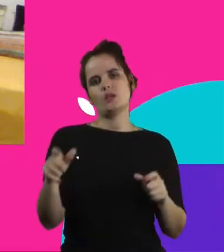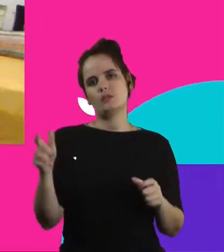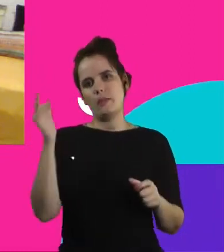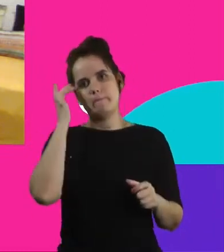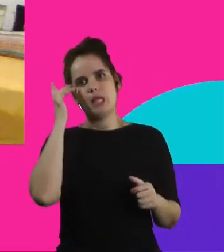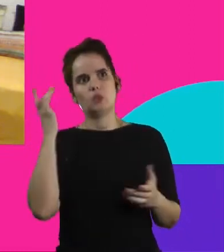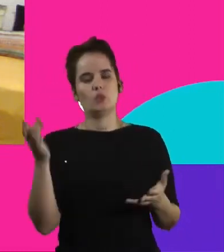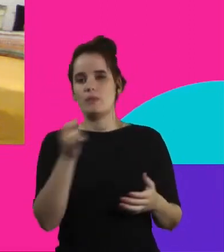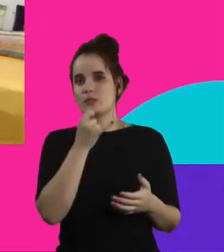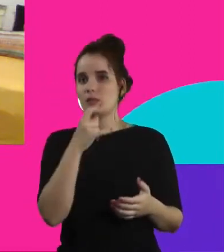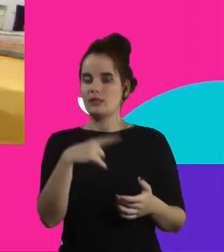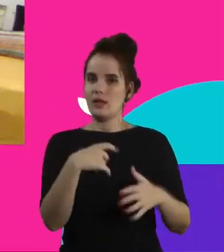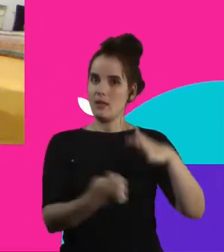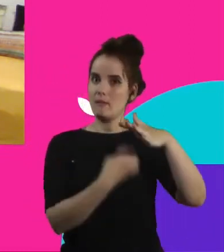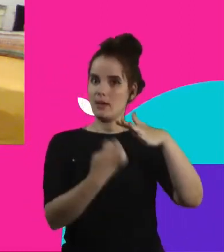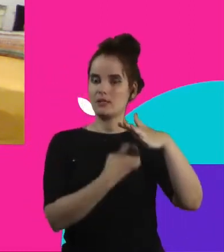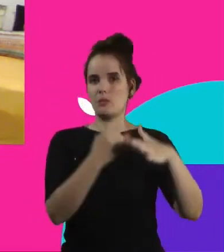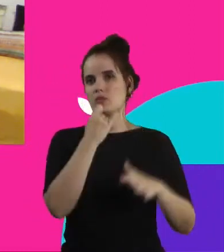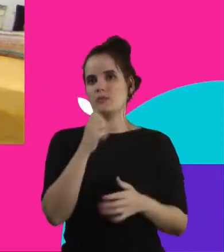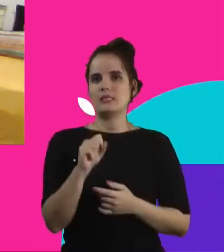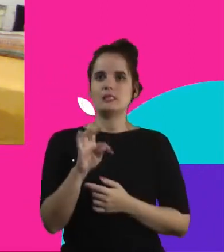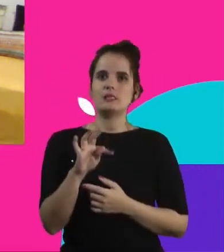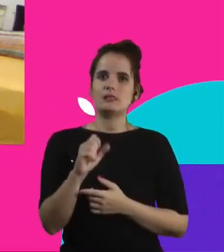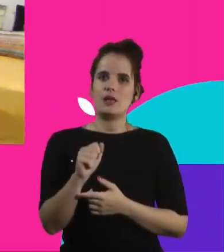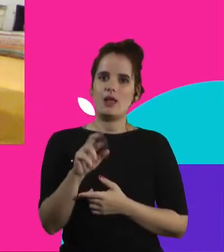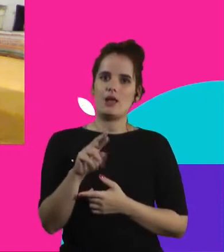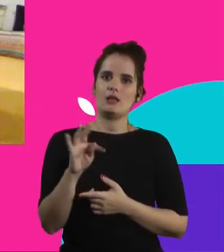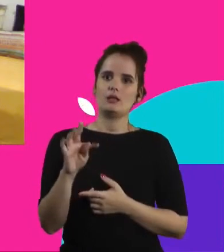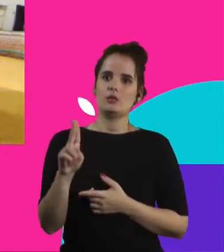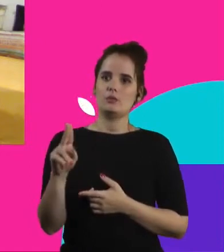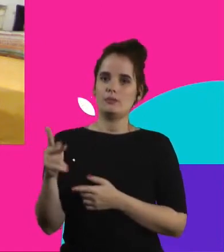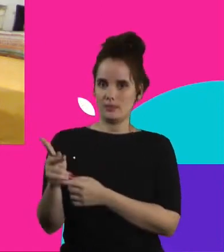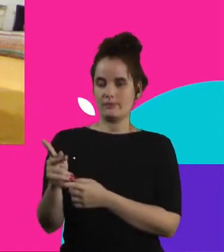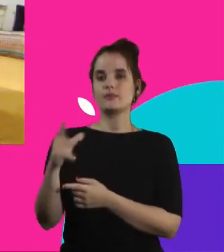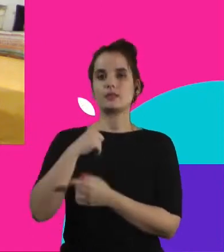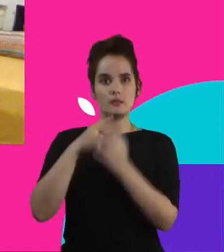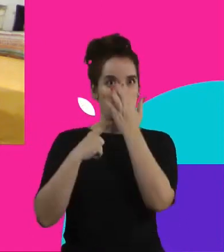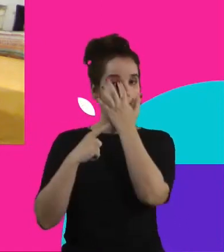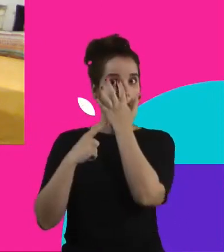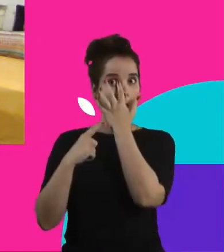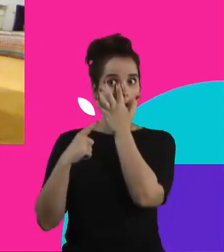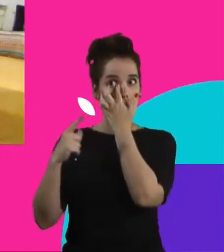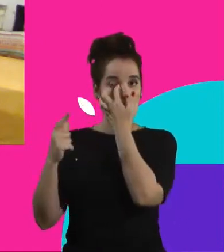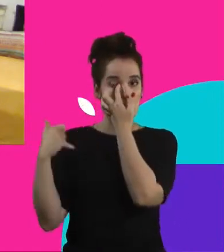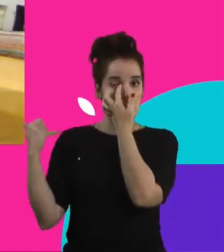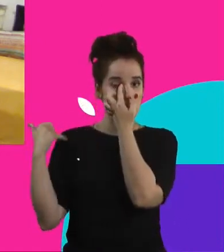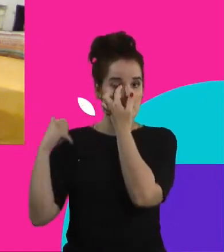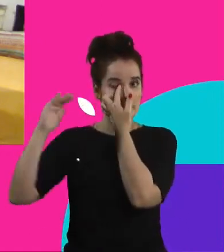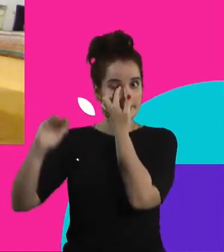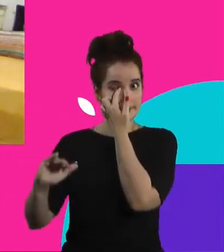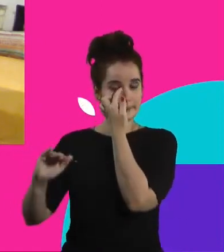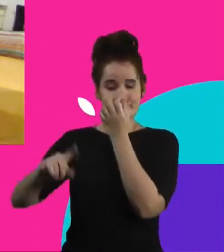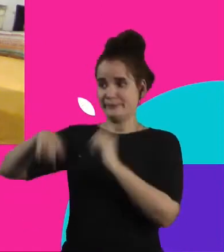hoje vê muitas empresas, principalmente startups, né? As fintechs. A gente tem um índice muito baixo de equilíbrio